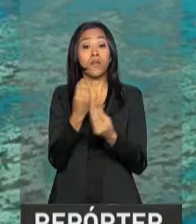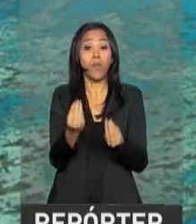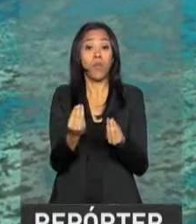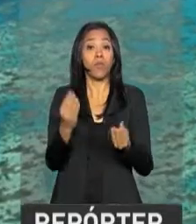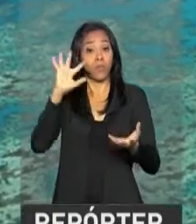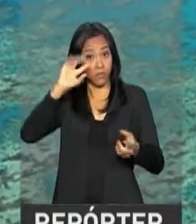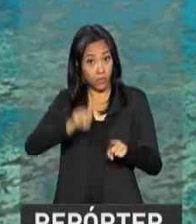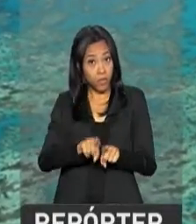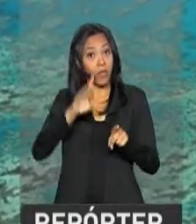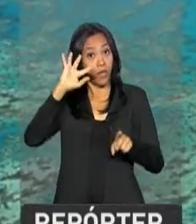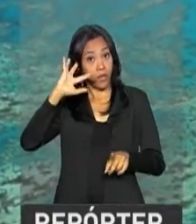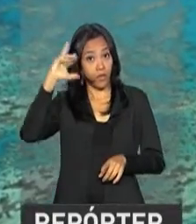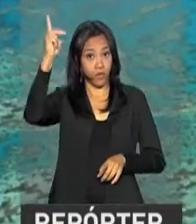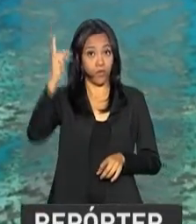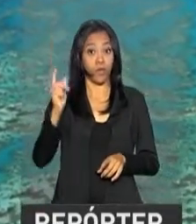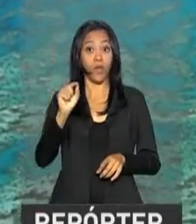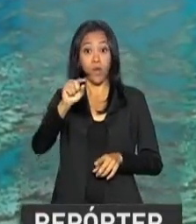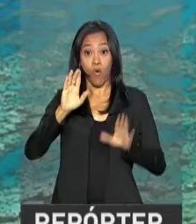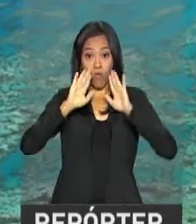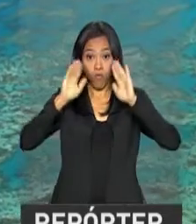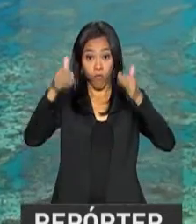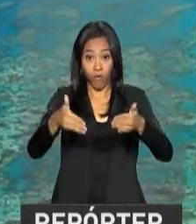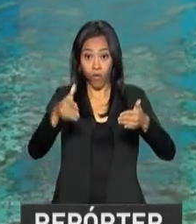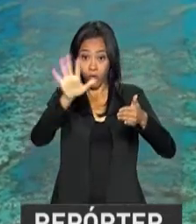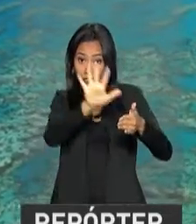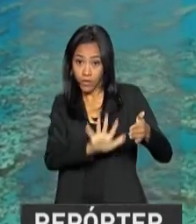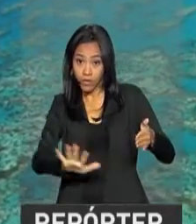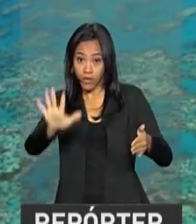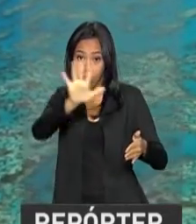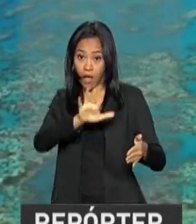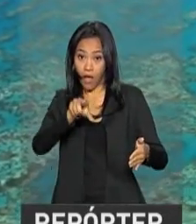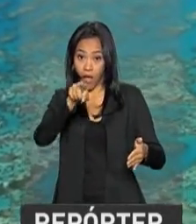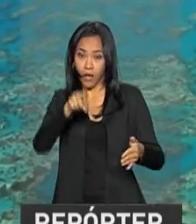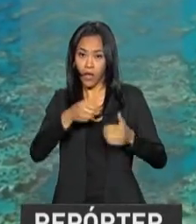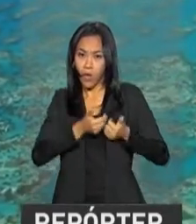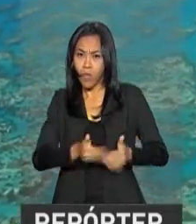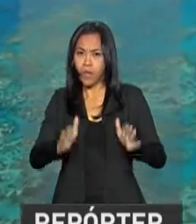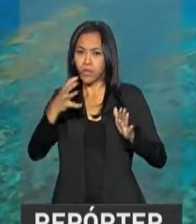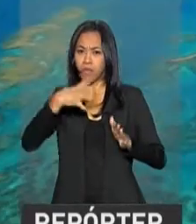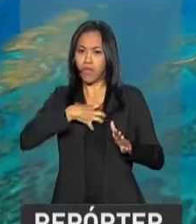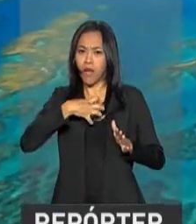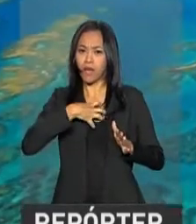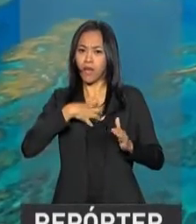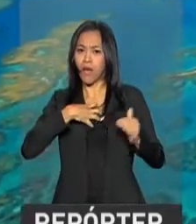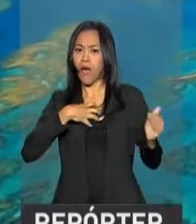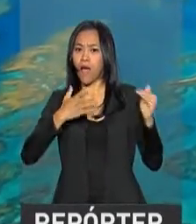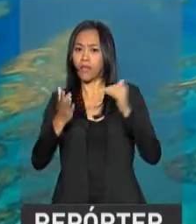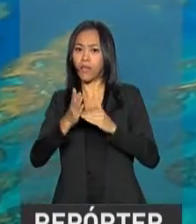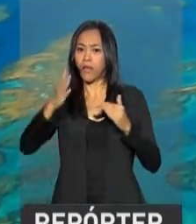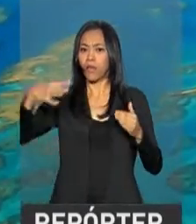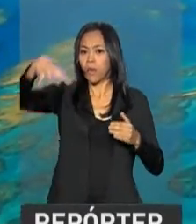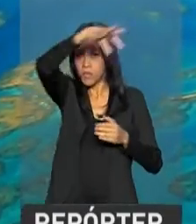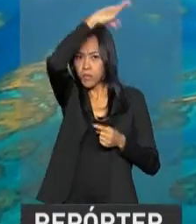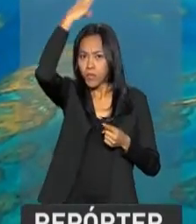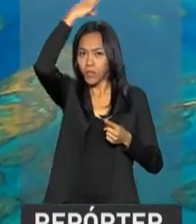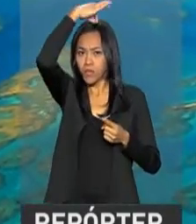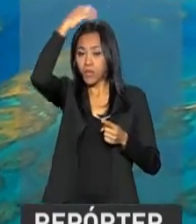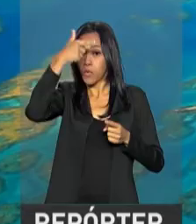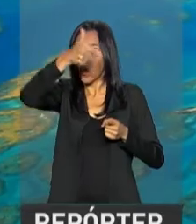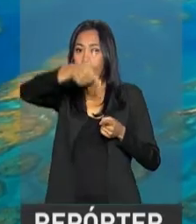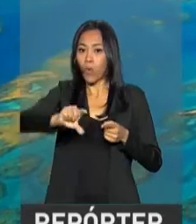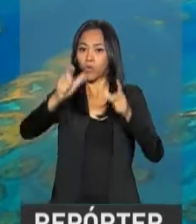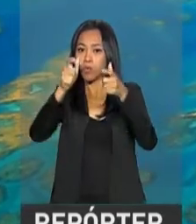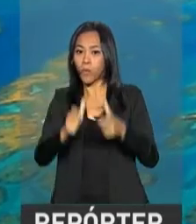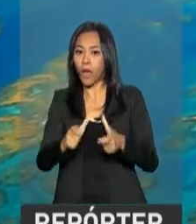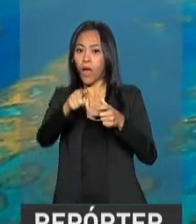água o foco está nas regiões de abrolhos que vai da bahia até o espírito santo e na costa dos corais que